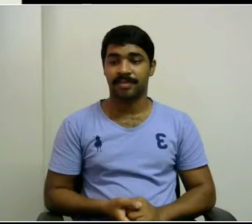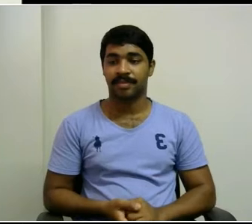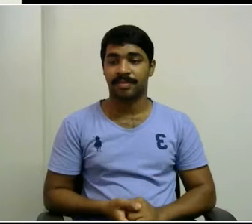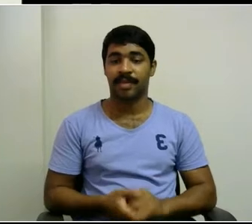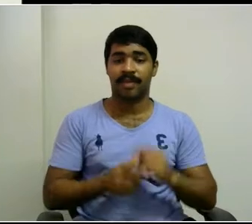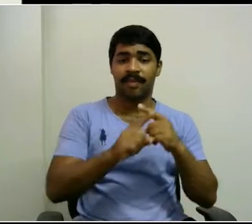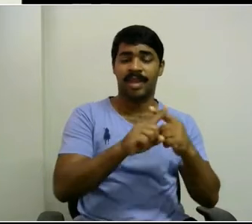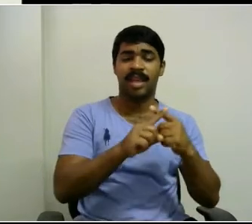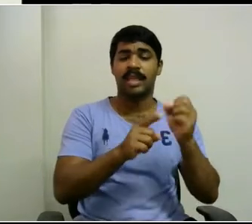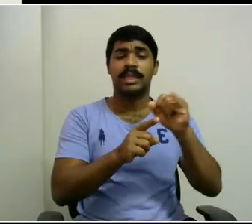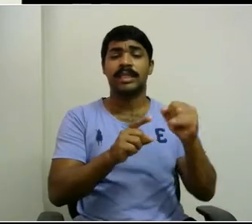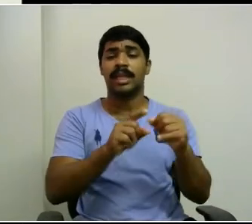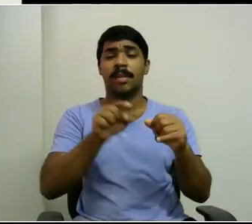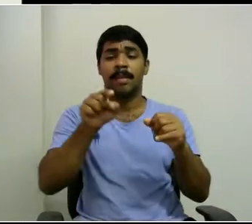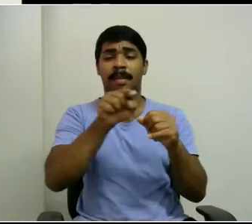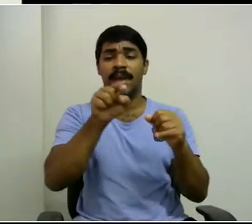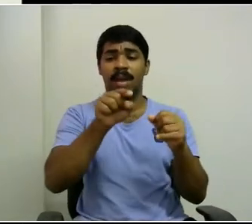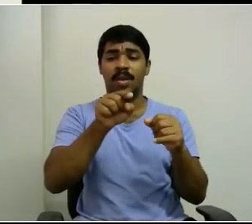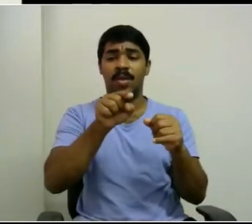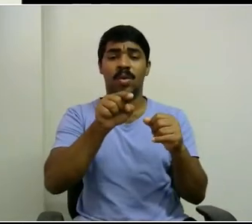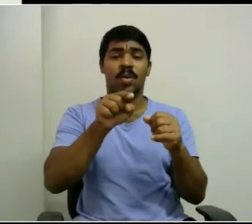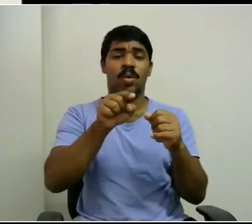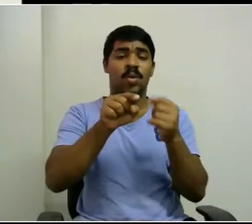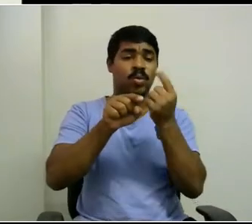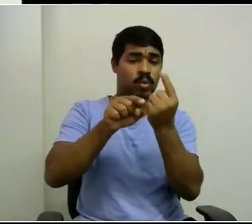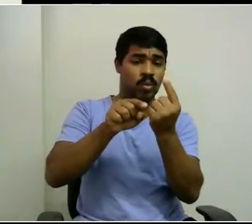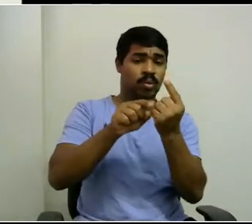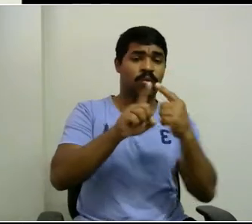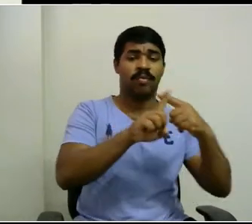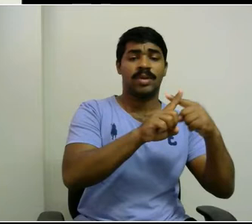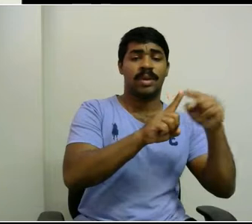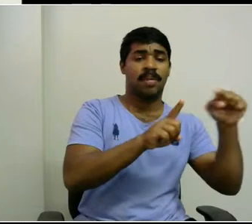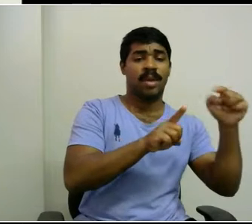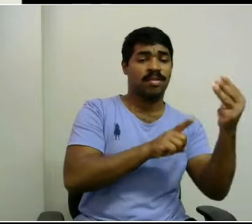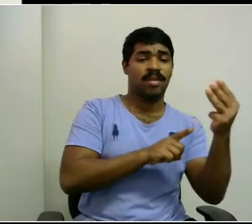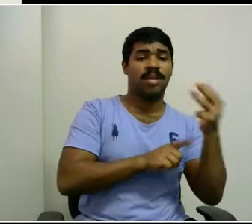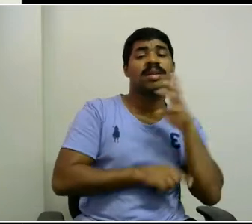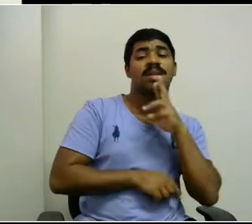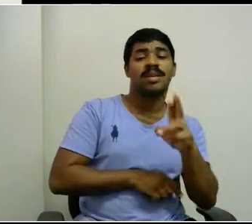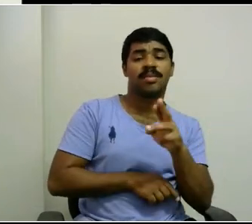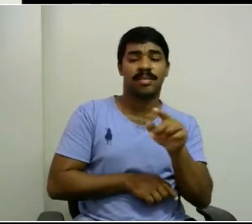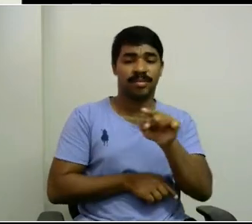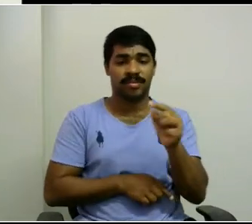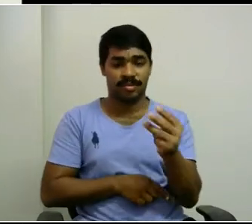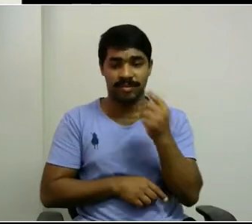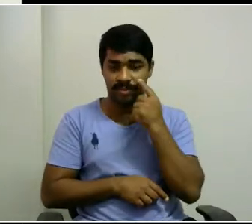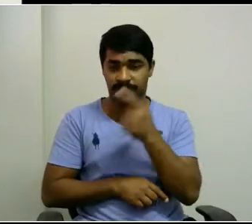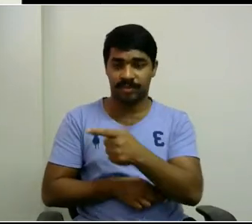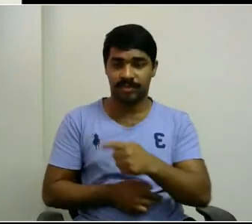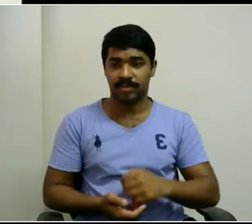agora, isso tudo que está dentro do parênteses, ele está multiplicando pelo x. Então, ele tem que passar tudo para cá,